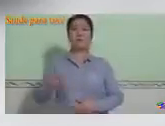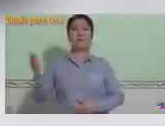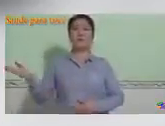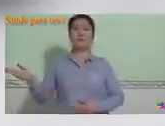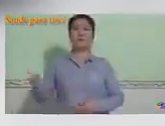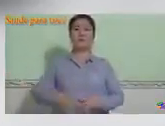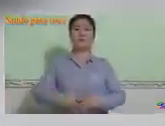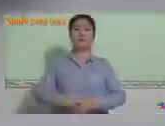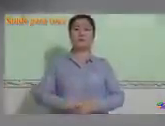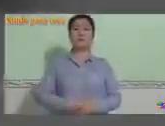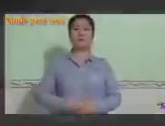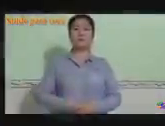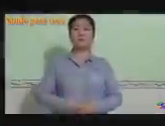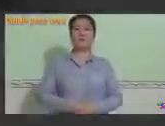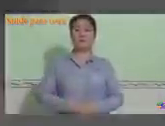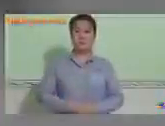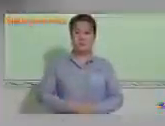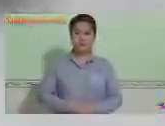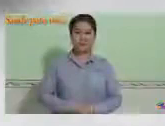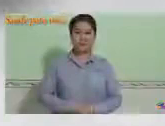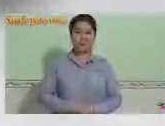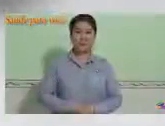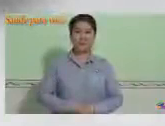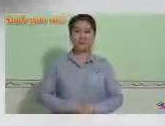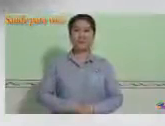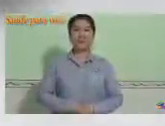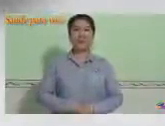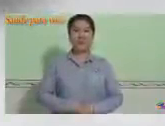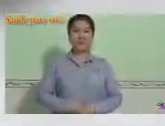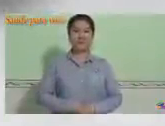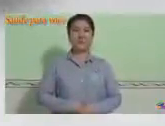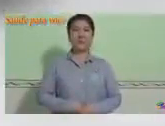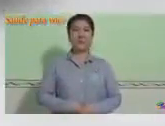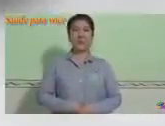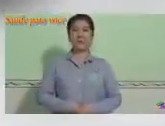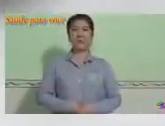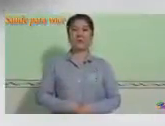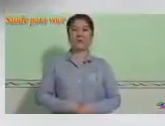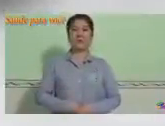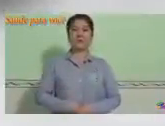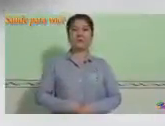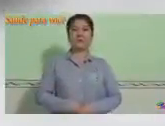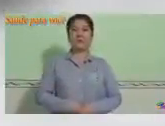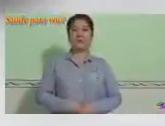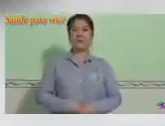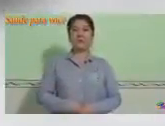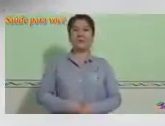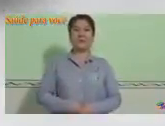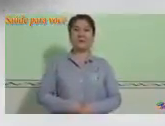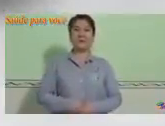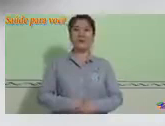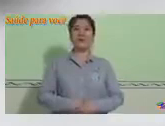Coar a mistura e reservar num frasco com vaporizador. Esta mistura pode ser aplicada sempre que é necessário, de